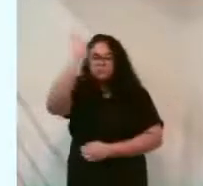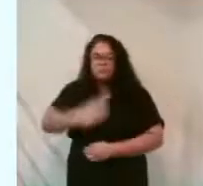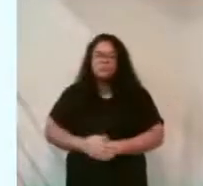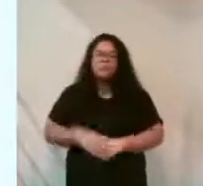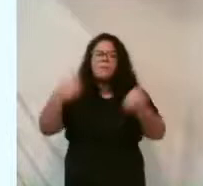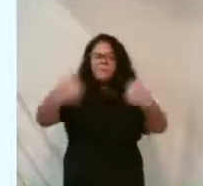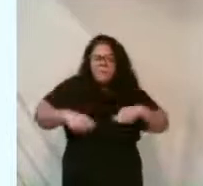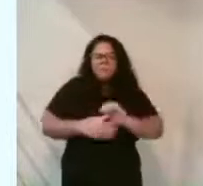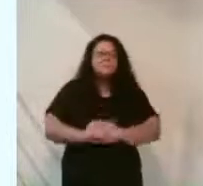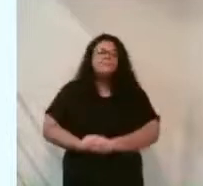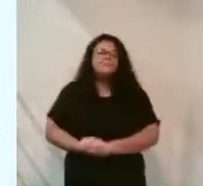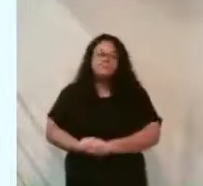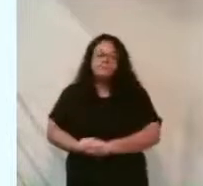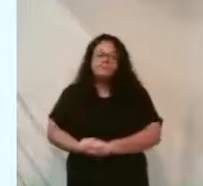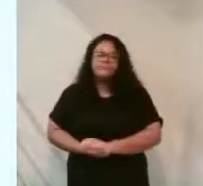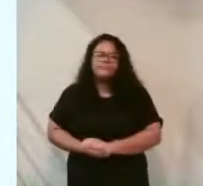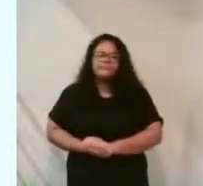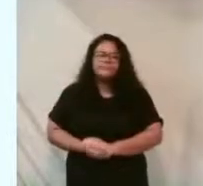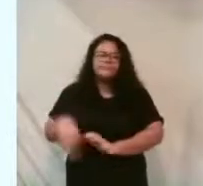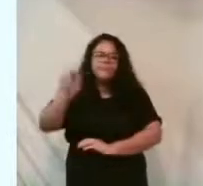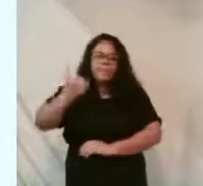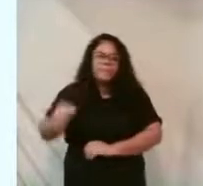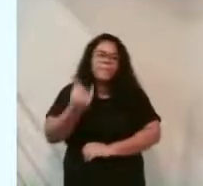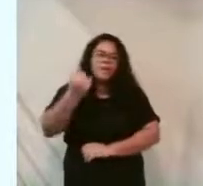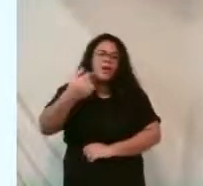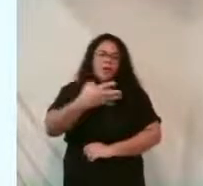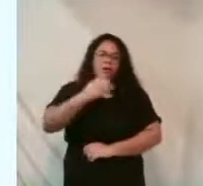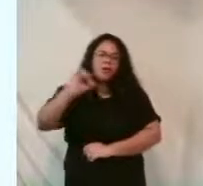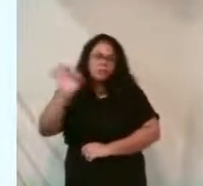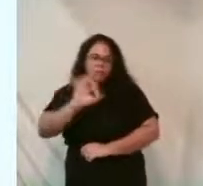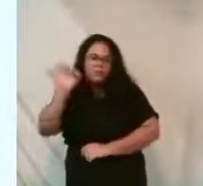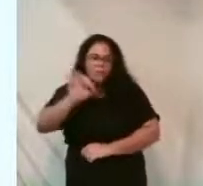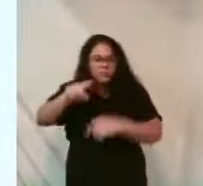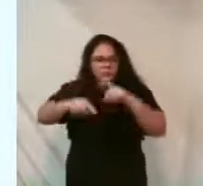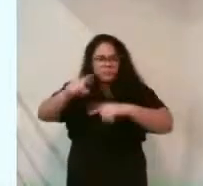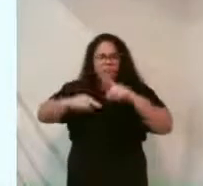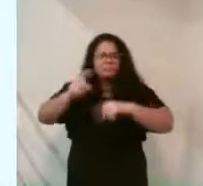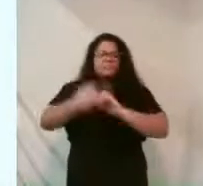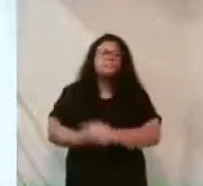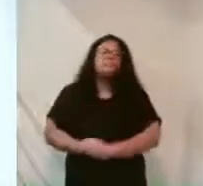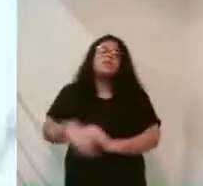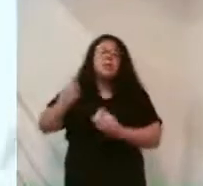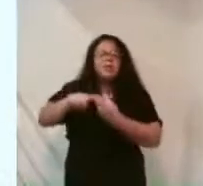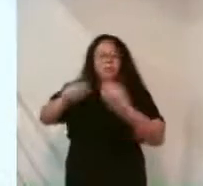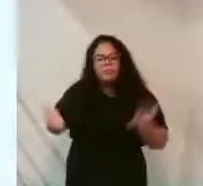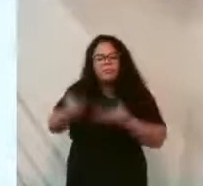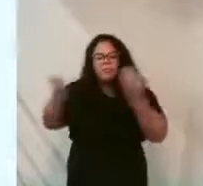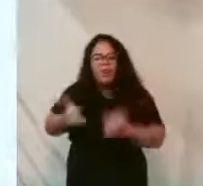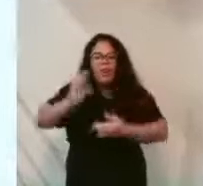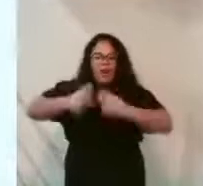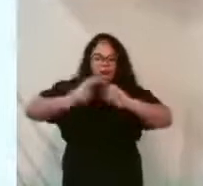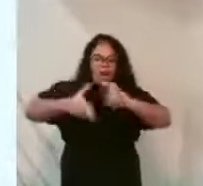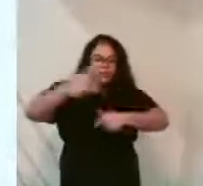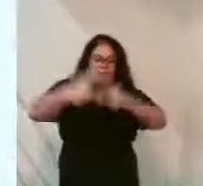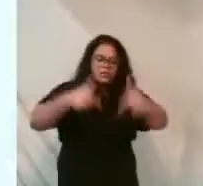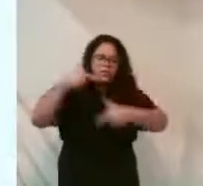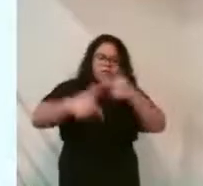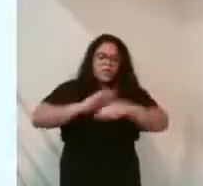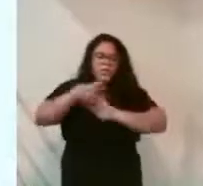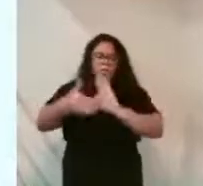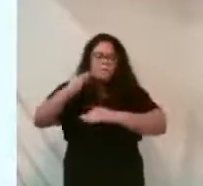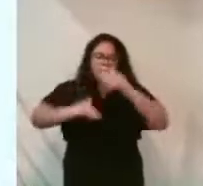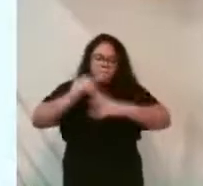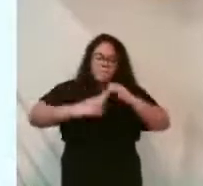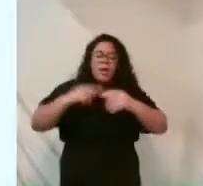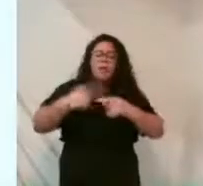resíduo gerado. Destacamos ainda que o incentivo à reciclagem e ao trabalho dos catadores e catadoras são uma